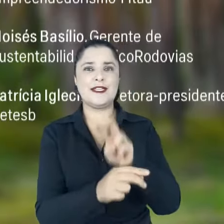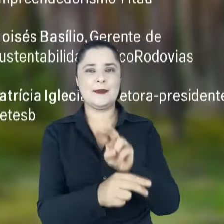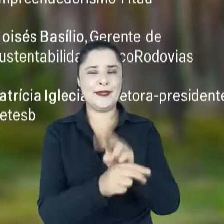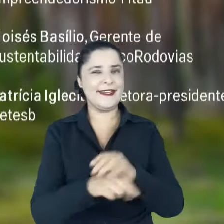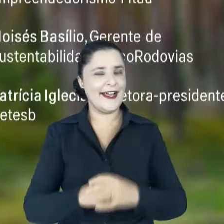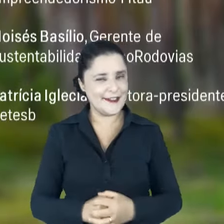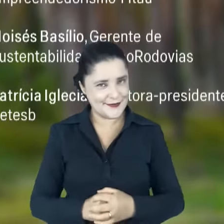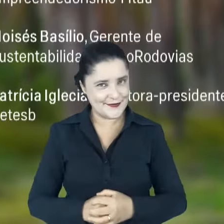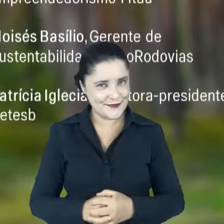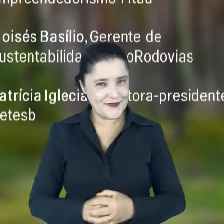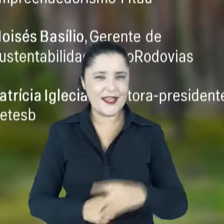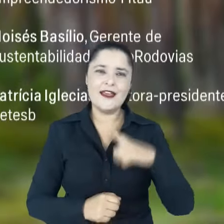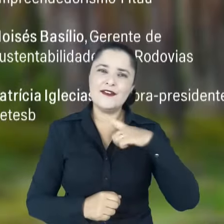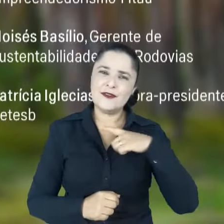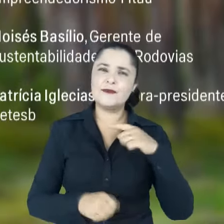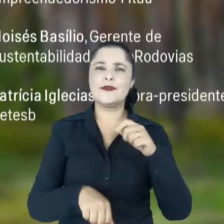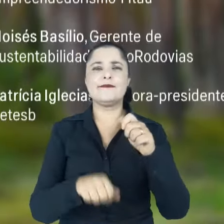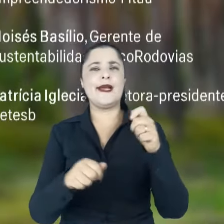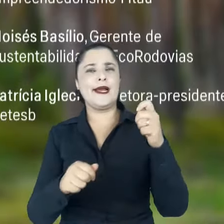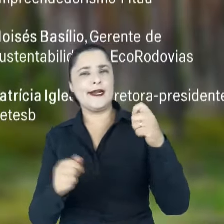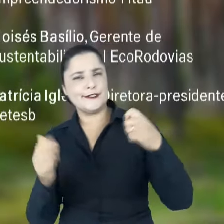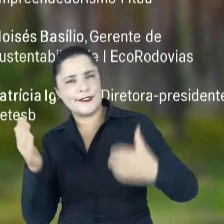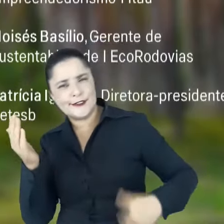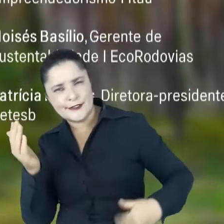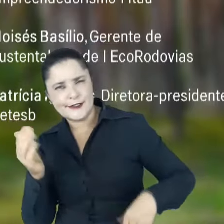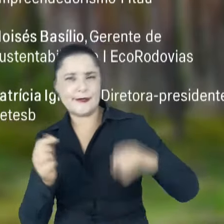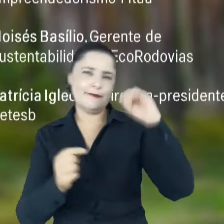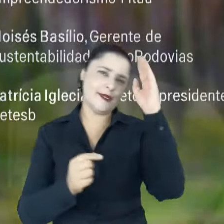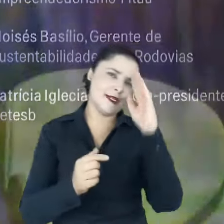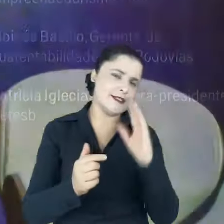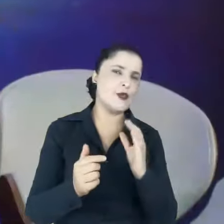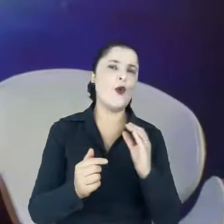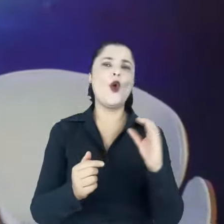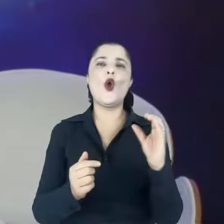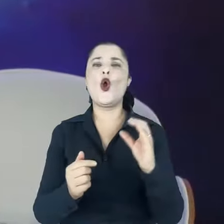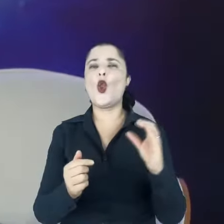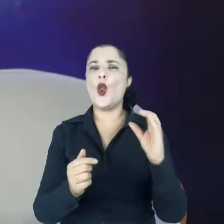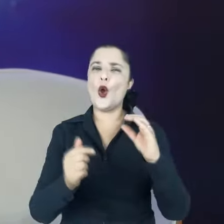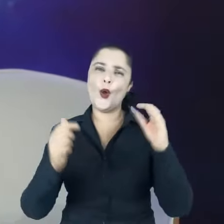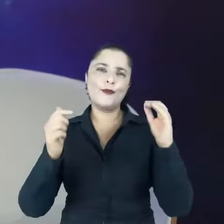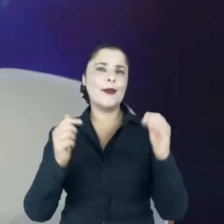da Argentina, Brasil, Colômbia, Peru e Suécia. Imperdível, não é mesmo, Paty?